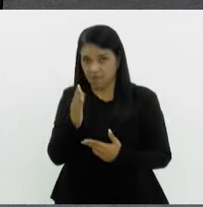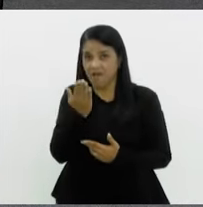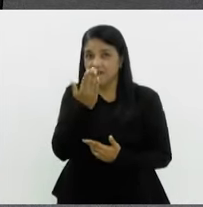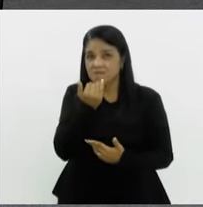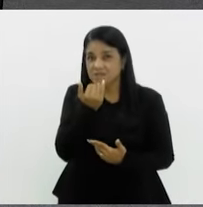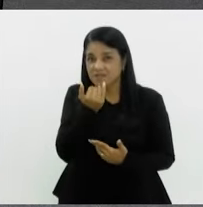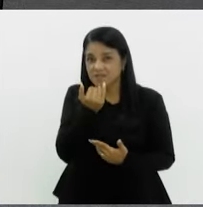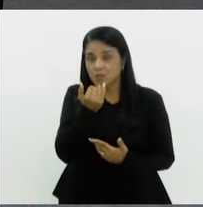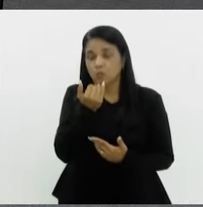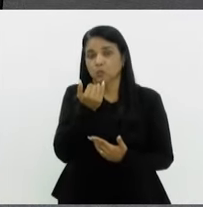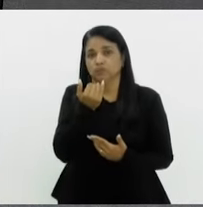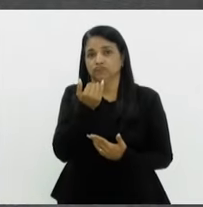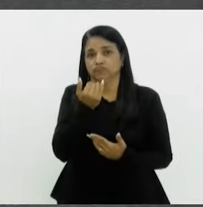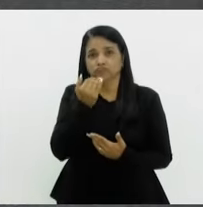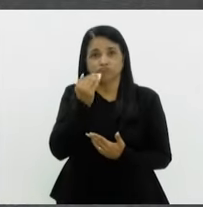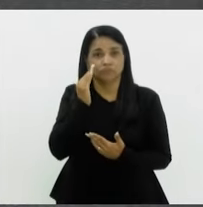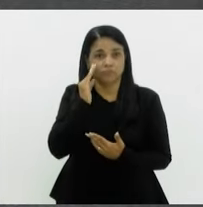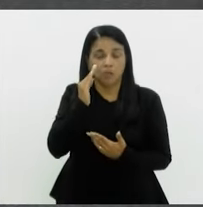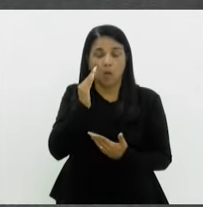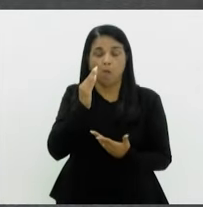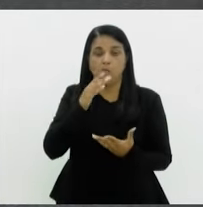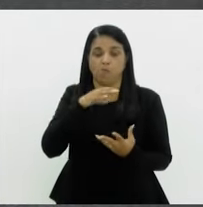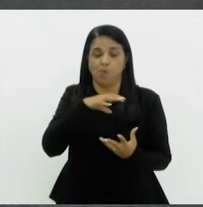de parte do planeta.